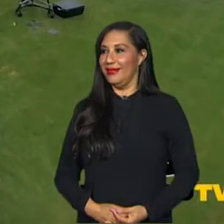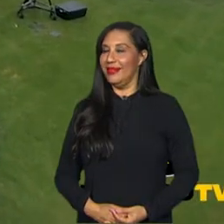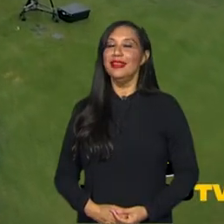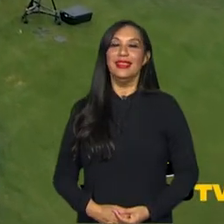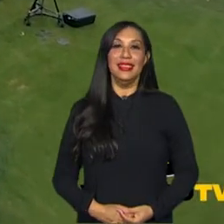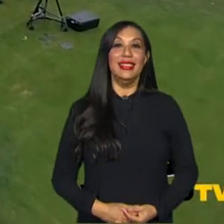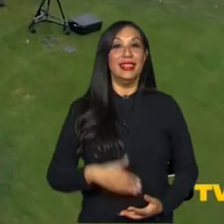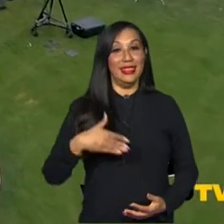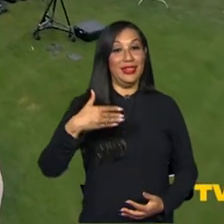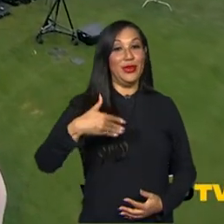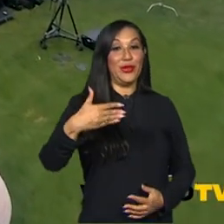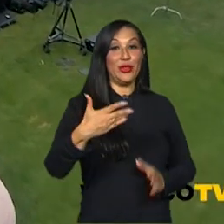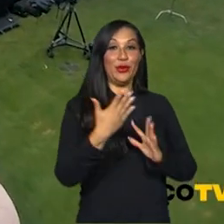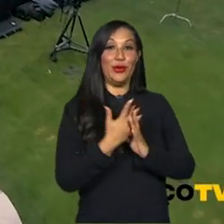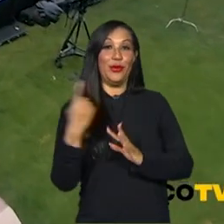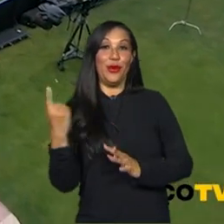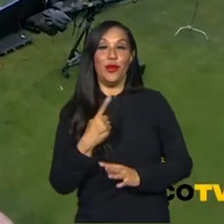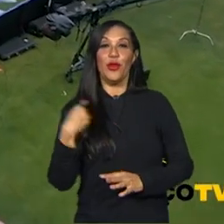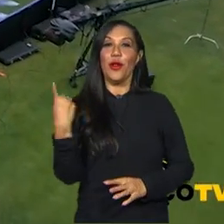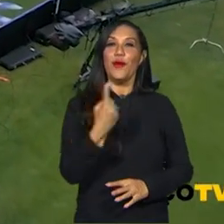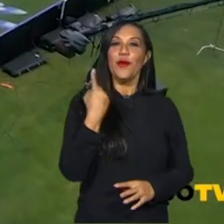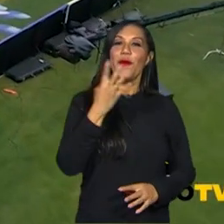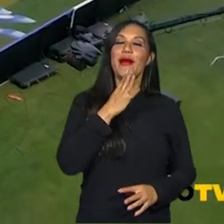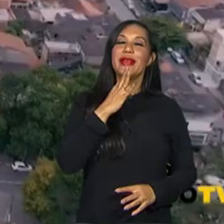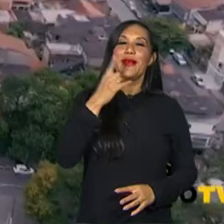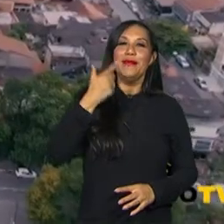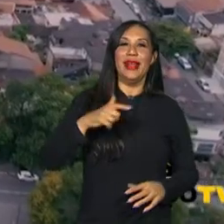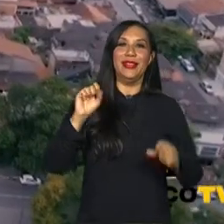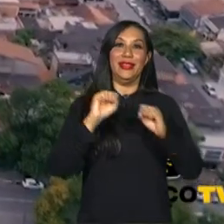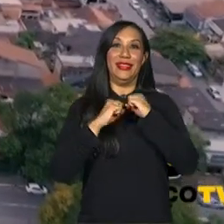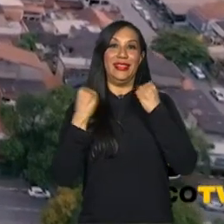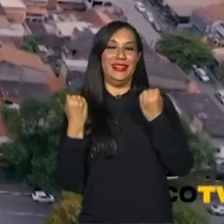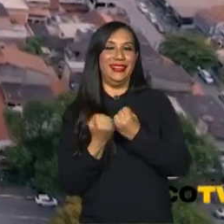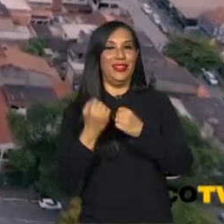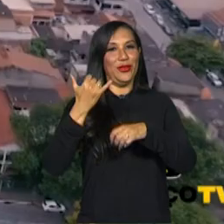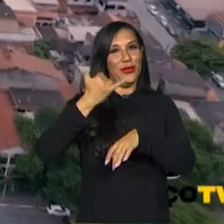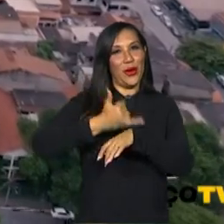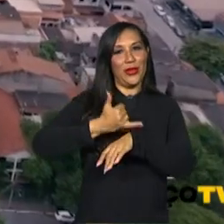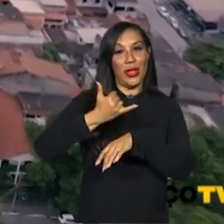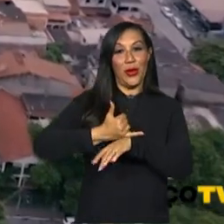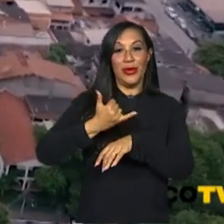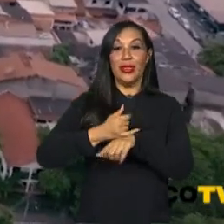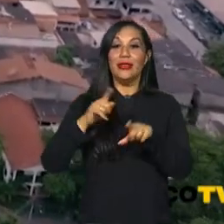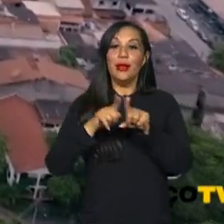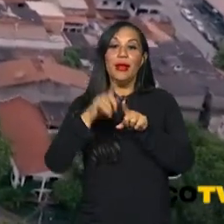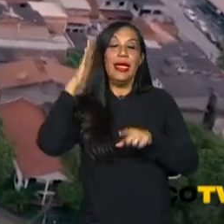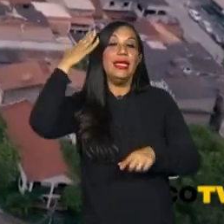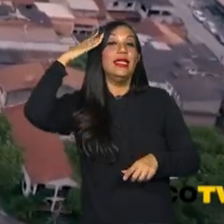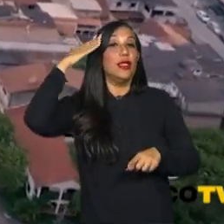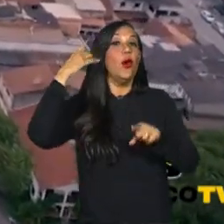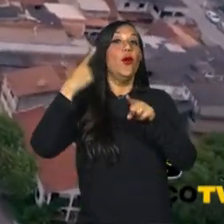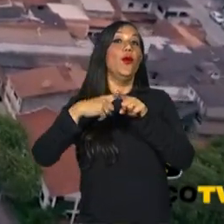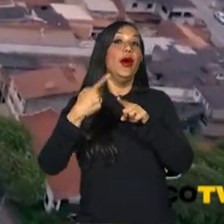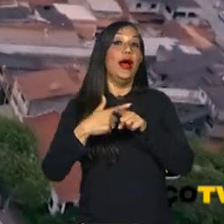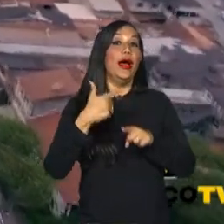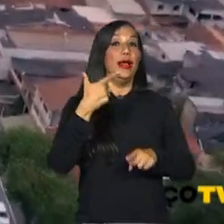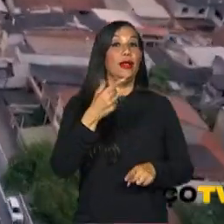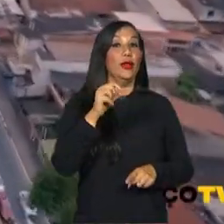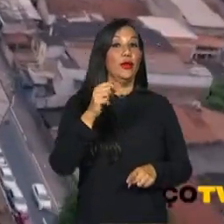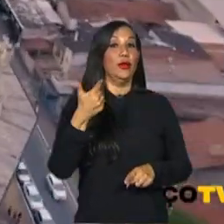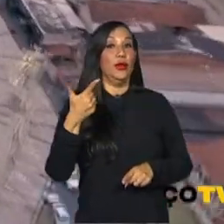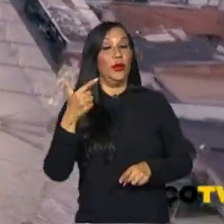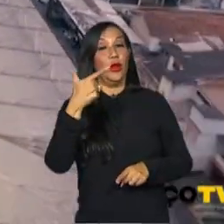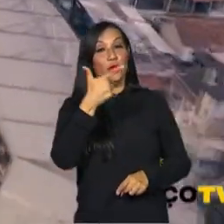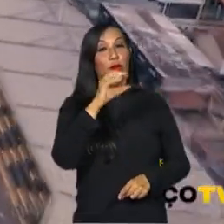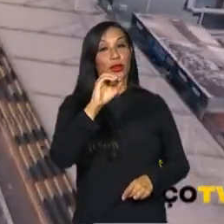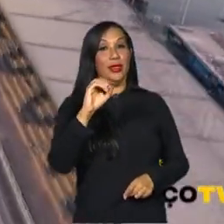No próximo bloco, vamos conhecer mais sobre o estádio do Volta Redonda e entender por que, em 2004,